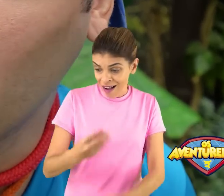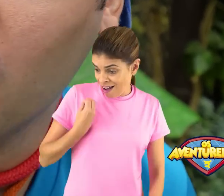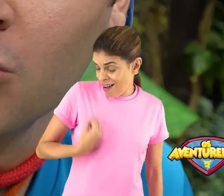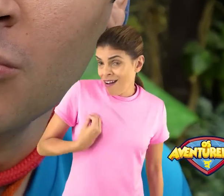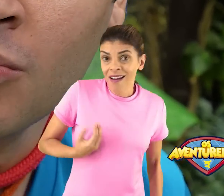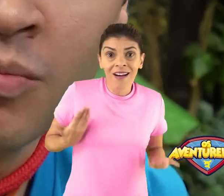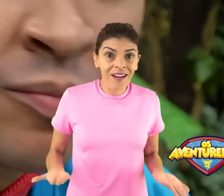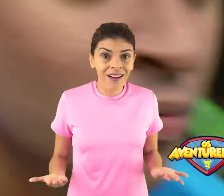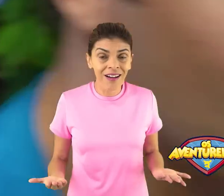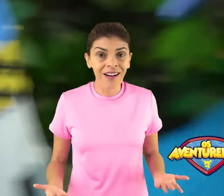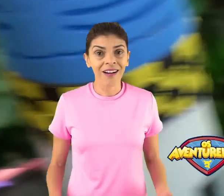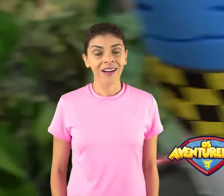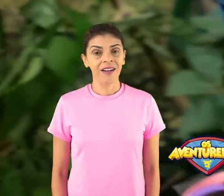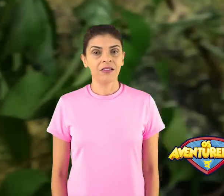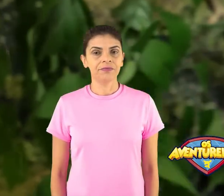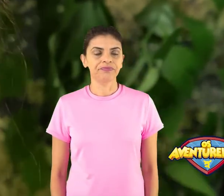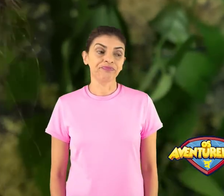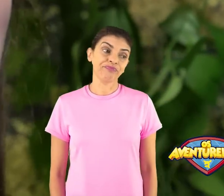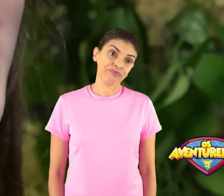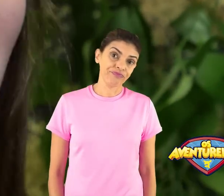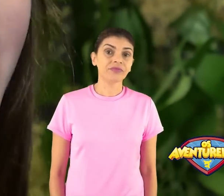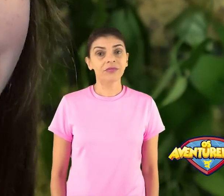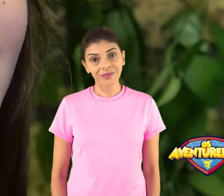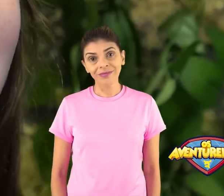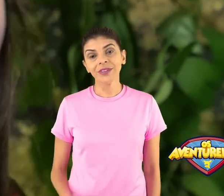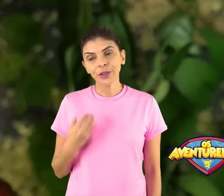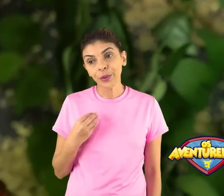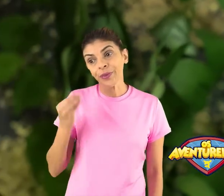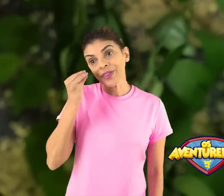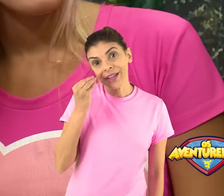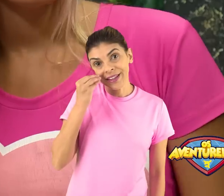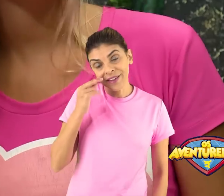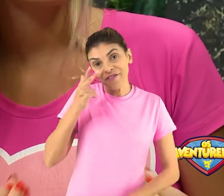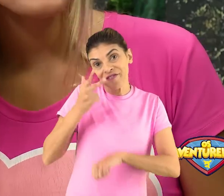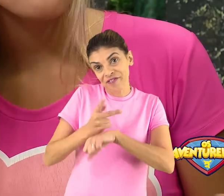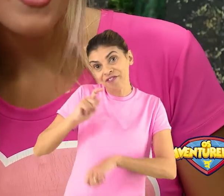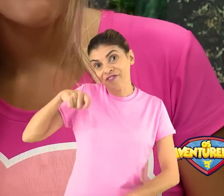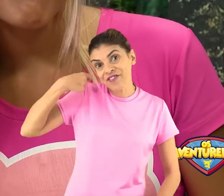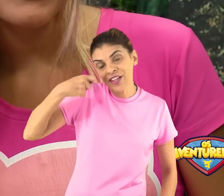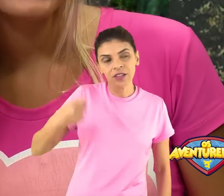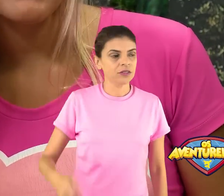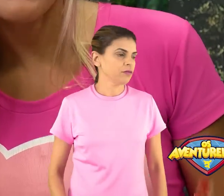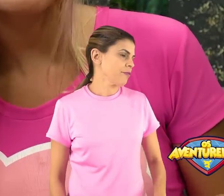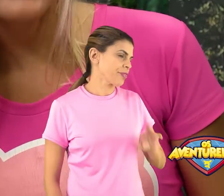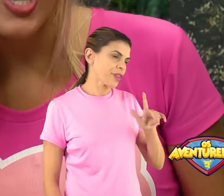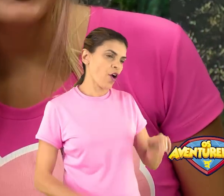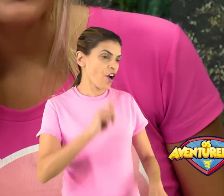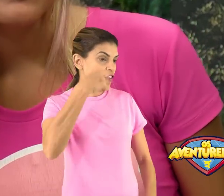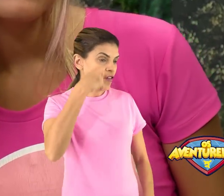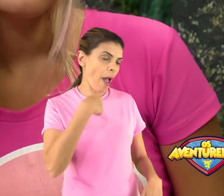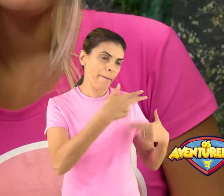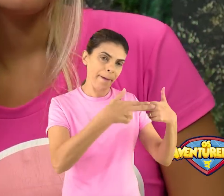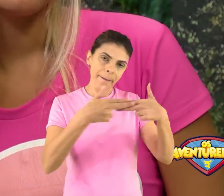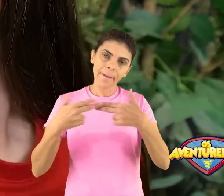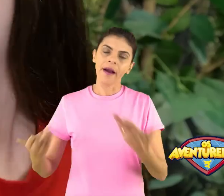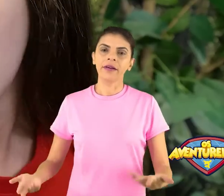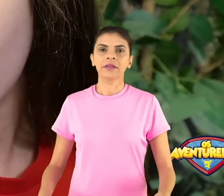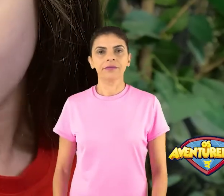real Na verdade a gente está em um vídeo Isso não é um vídeo É um episódio